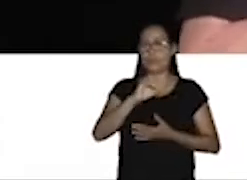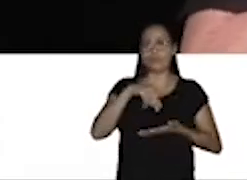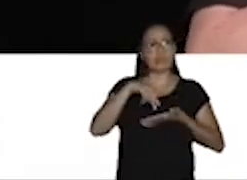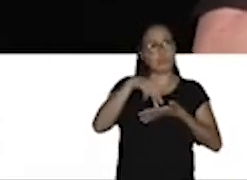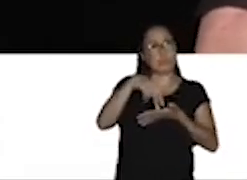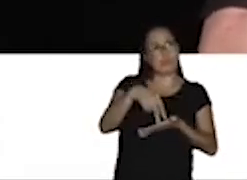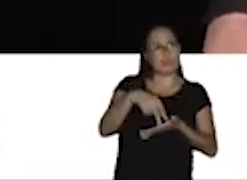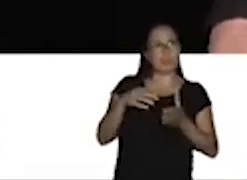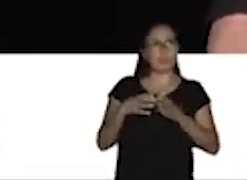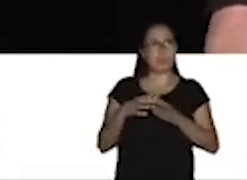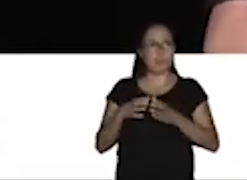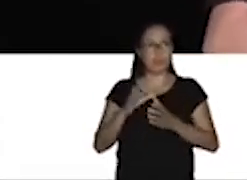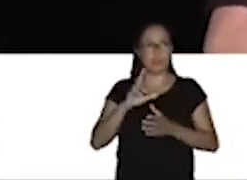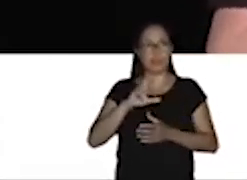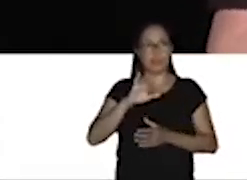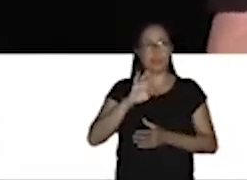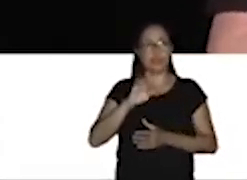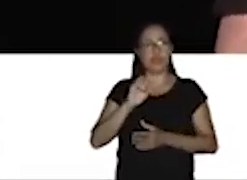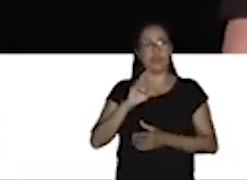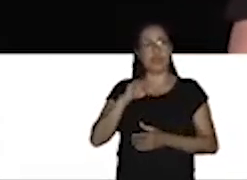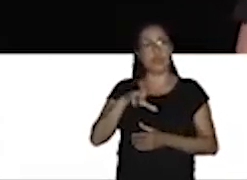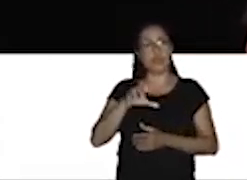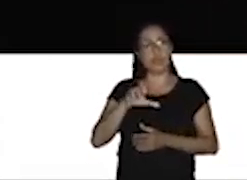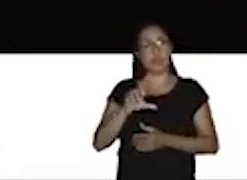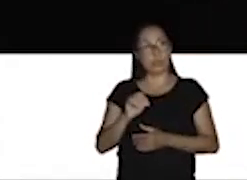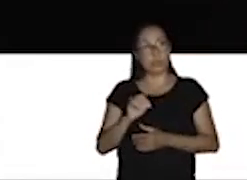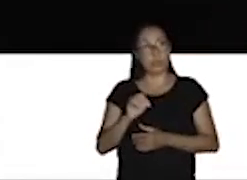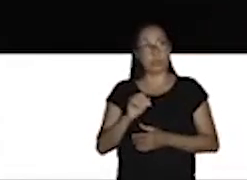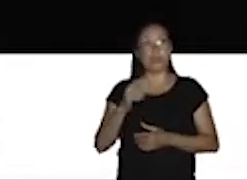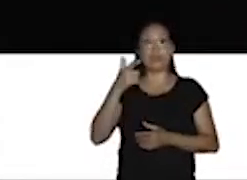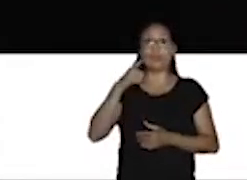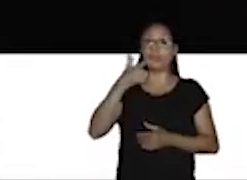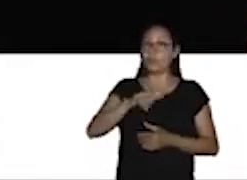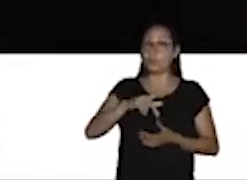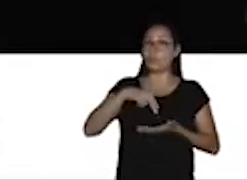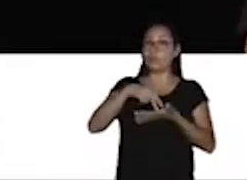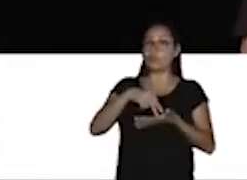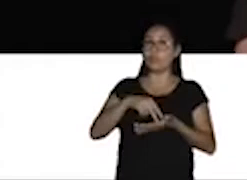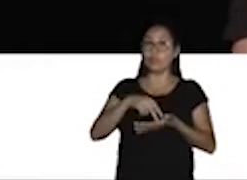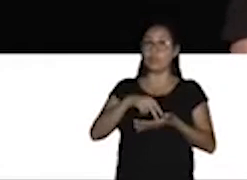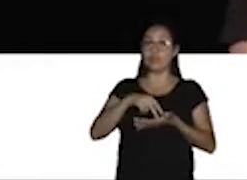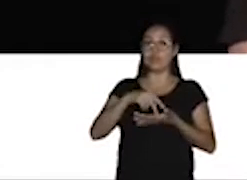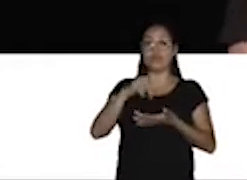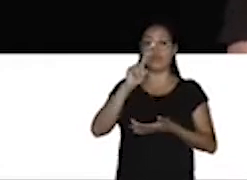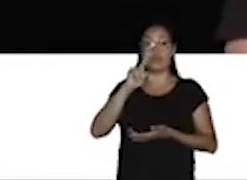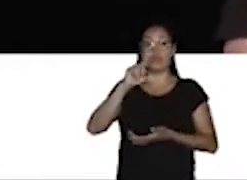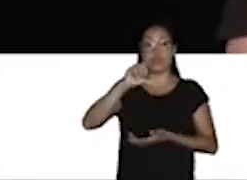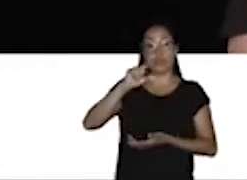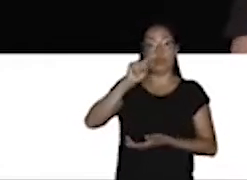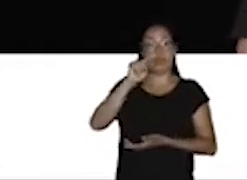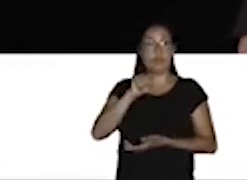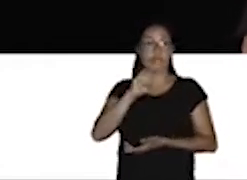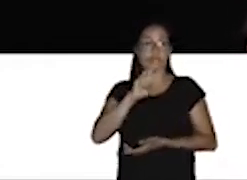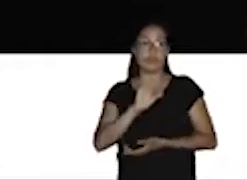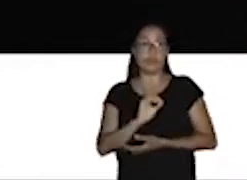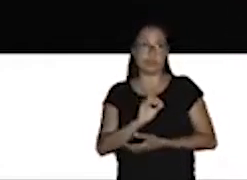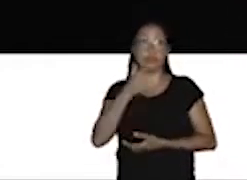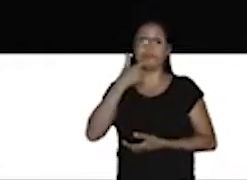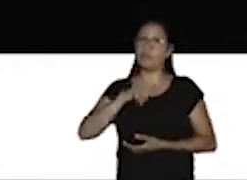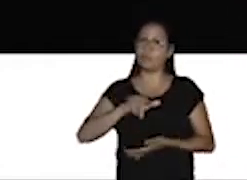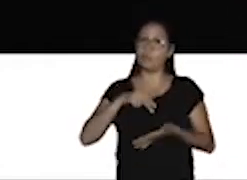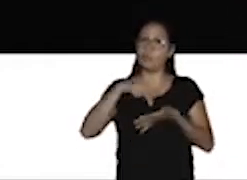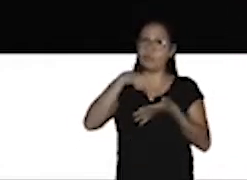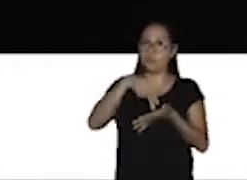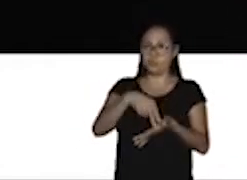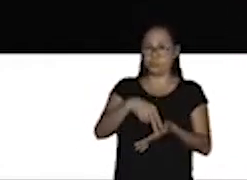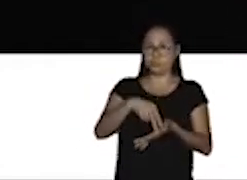Ritornello, a gente vai dar continuidade a partir das 19h30 aqui no palco do Teatro Municipal Múcio de Castro.